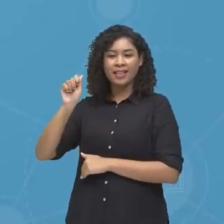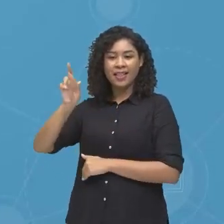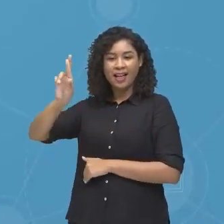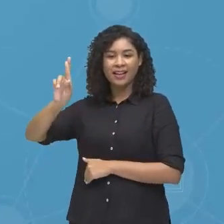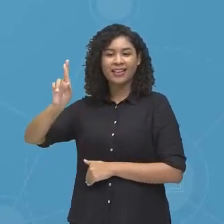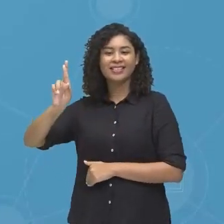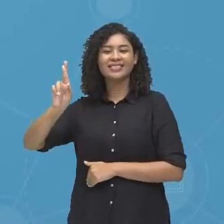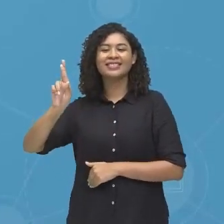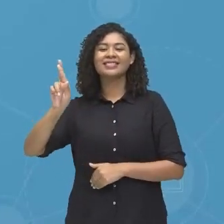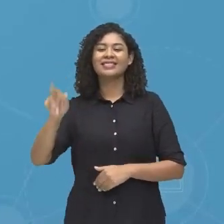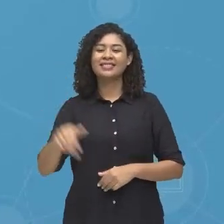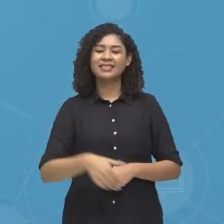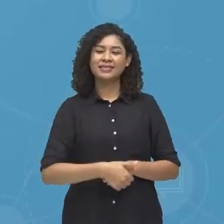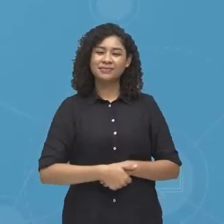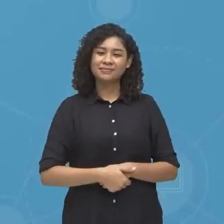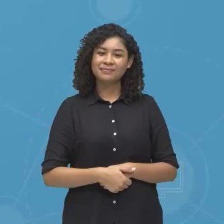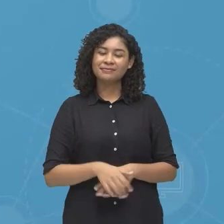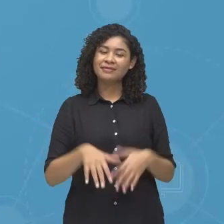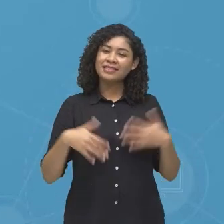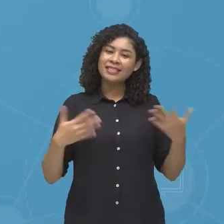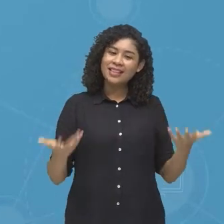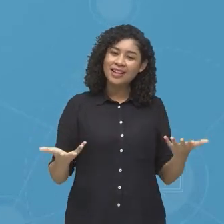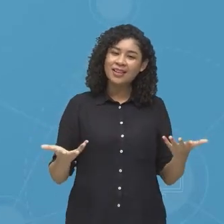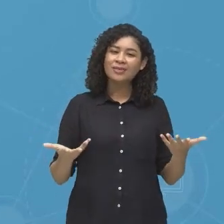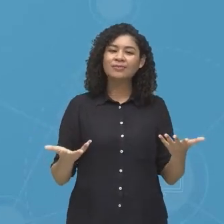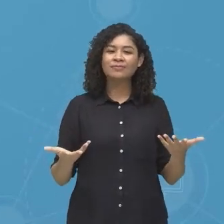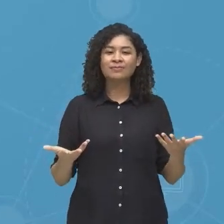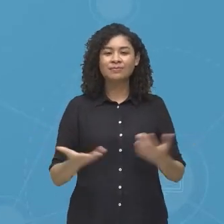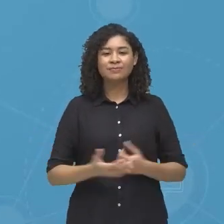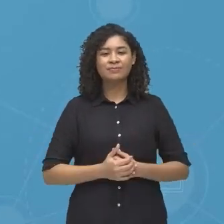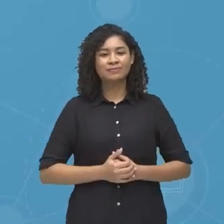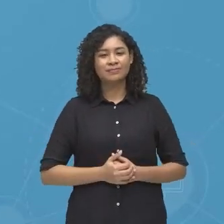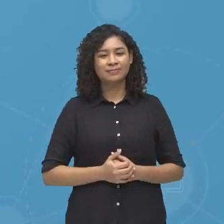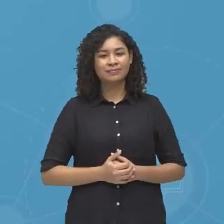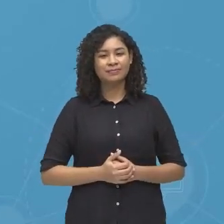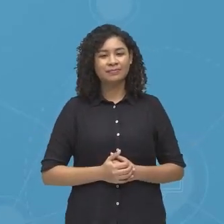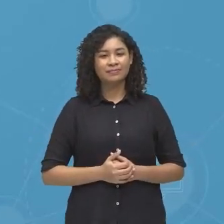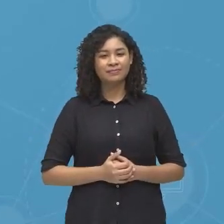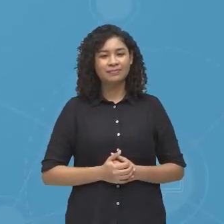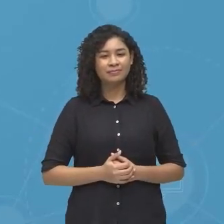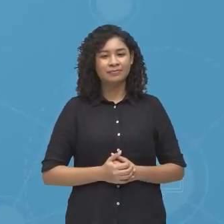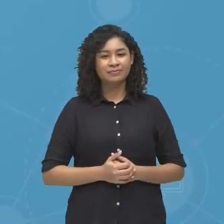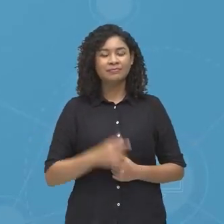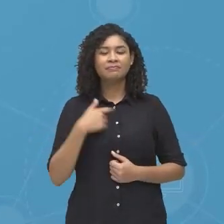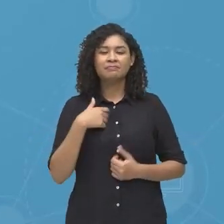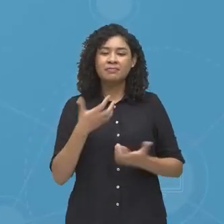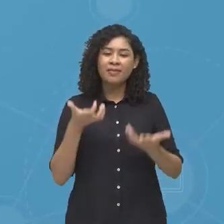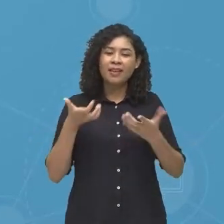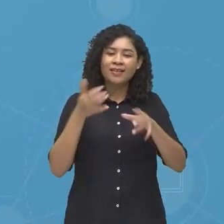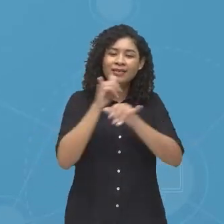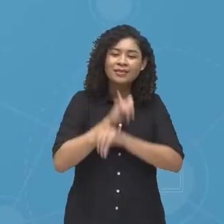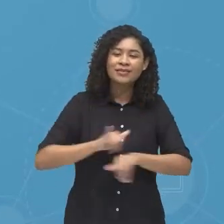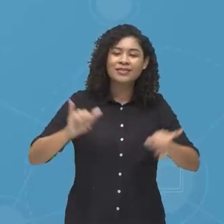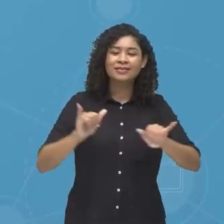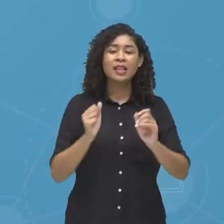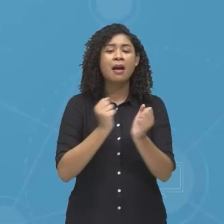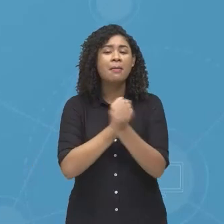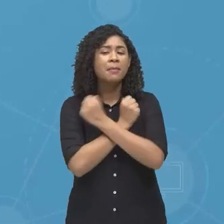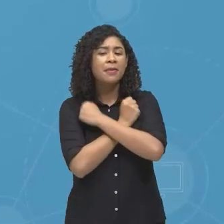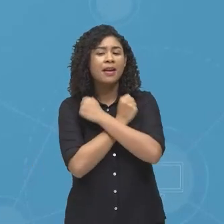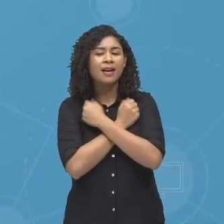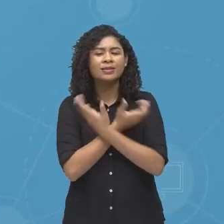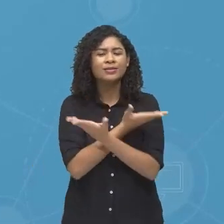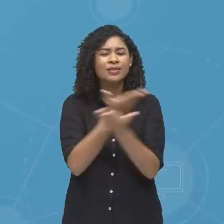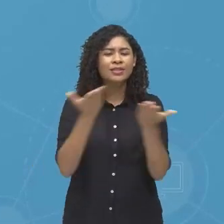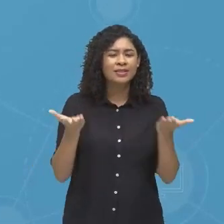né? E aqui, gente, quero me despedir, quero desejar assim, um grande abraço a todos e